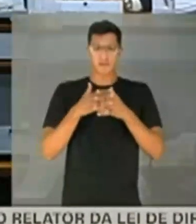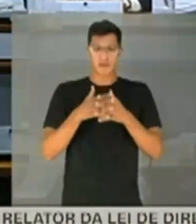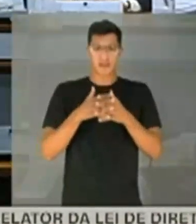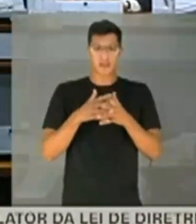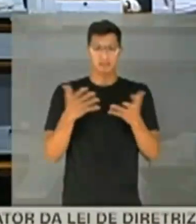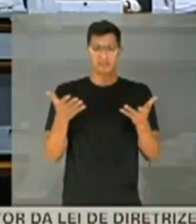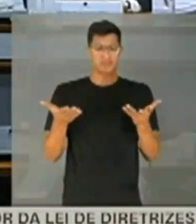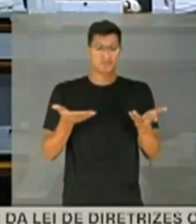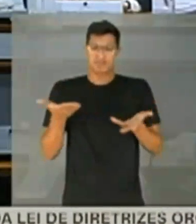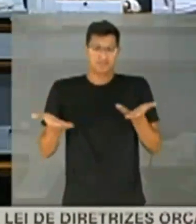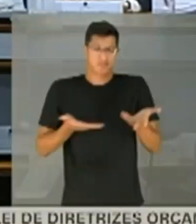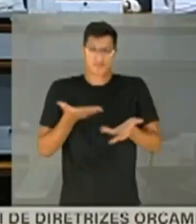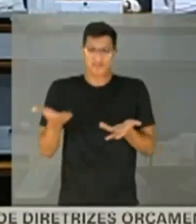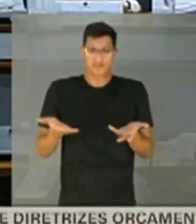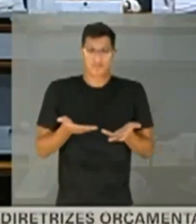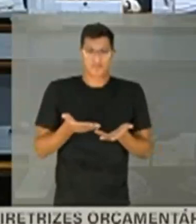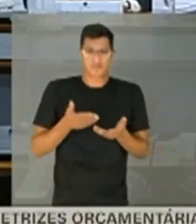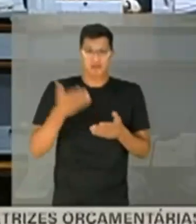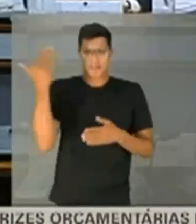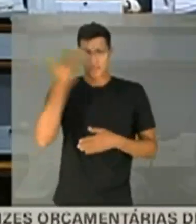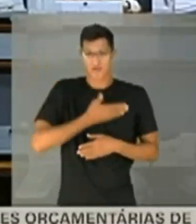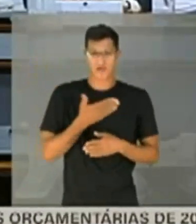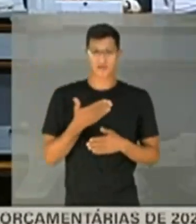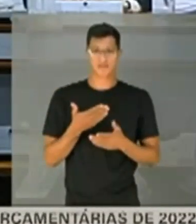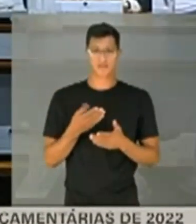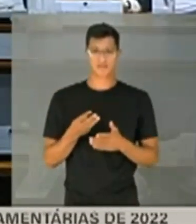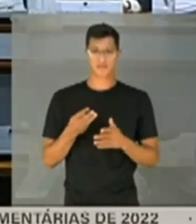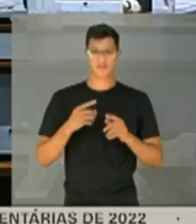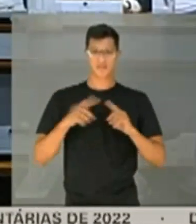complicado de se provar, enfim,